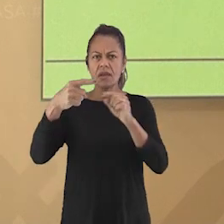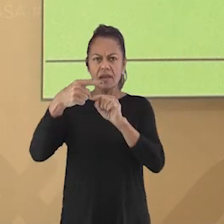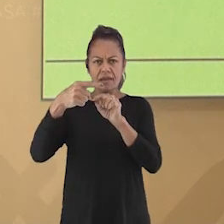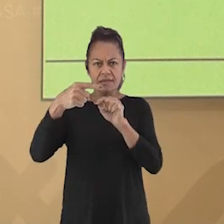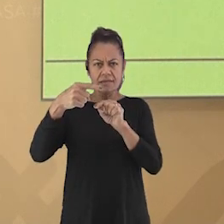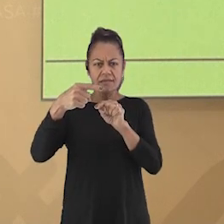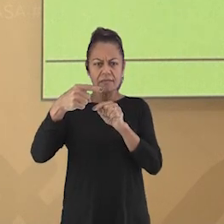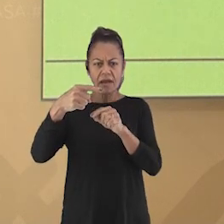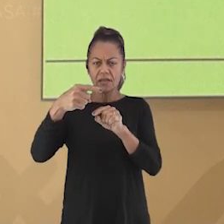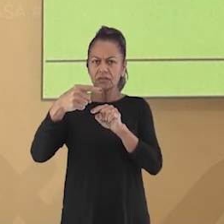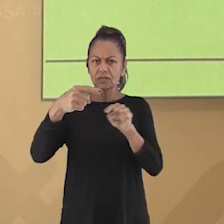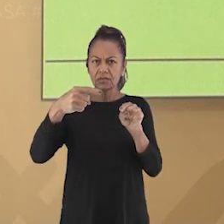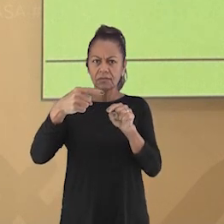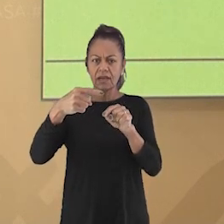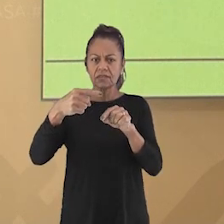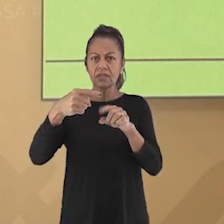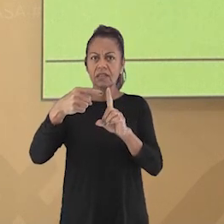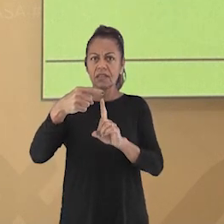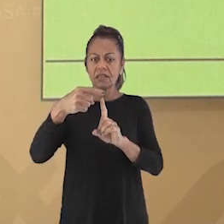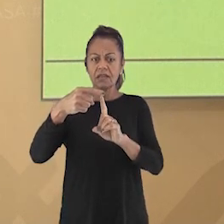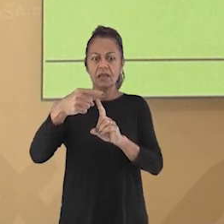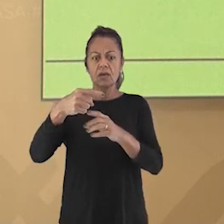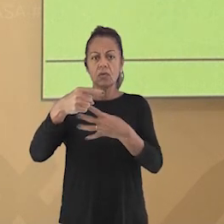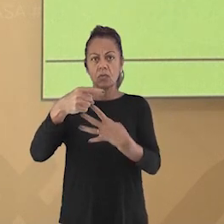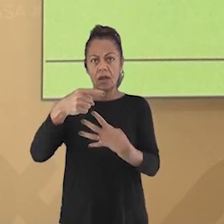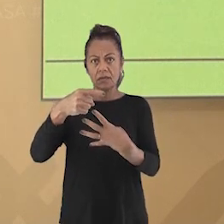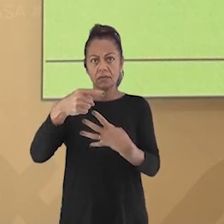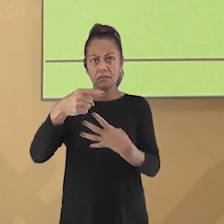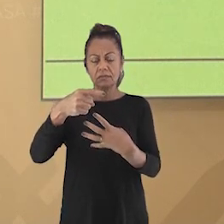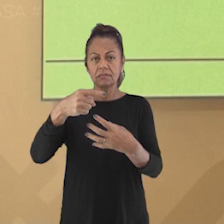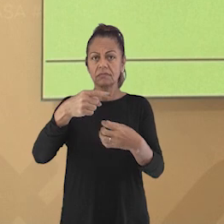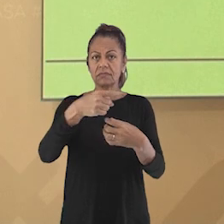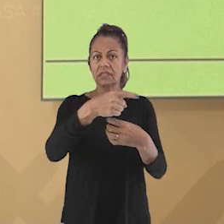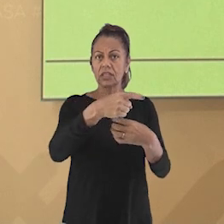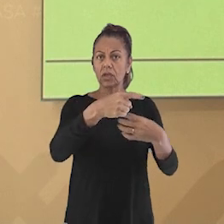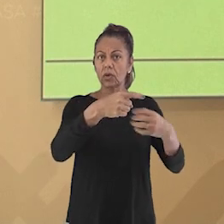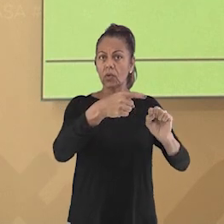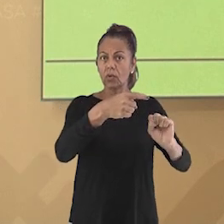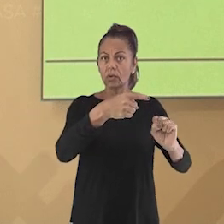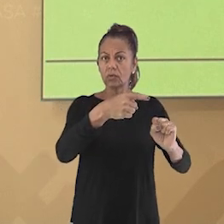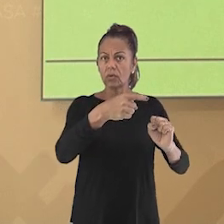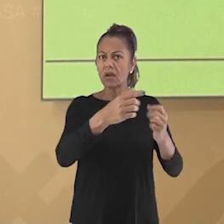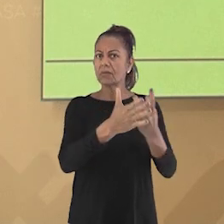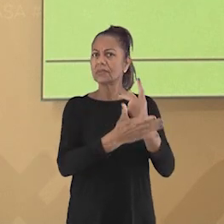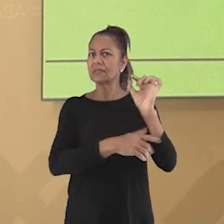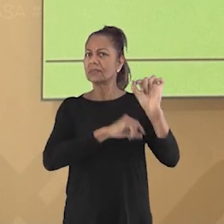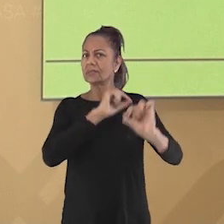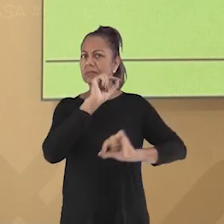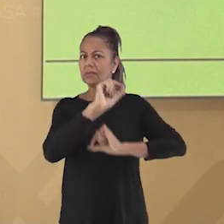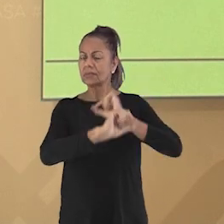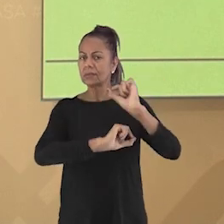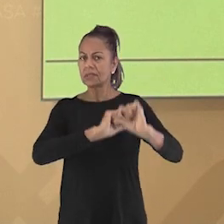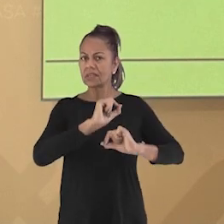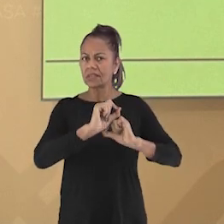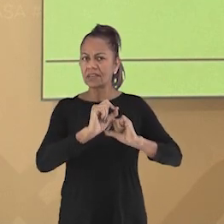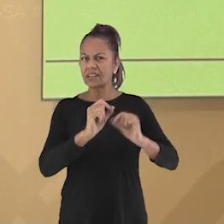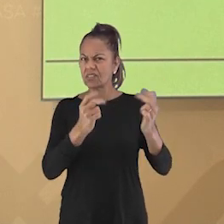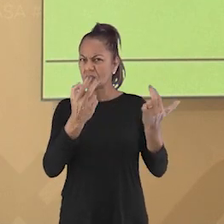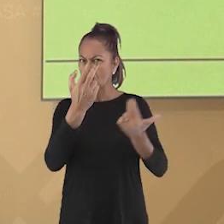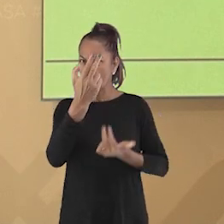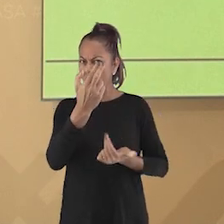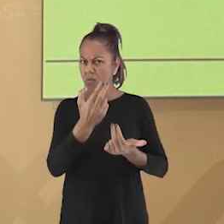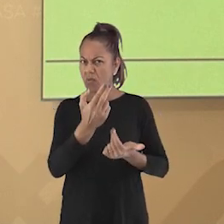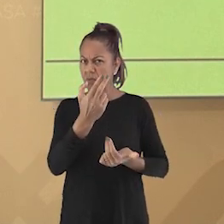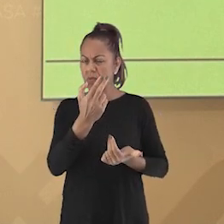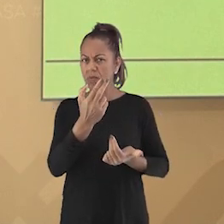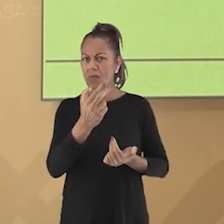dessa fração, 4 e 8. O que aconteceu aqui? Será que aconteceu a mesma coisa que aconteceu